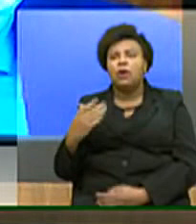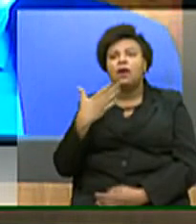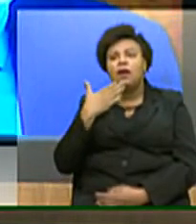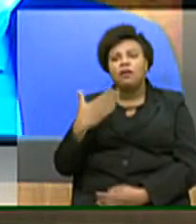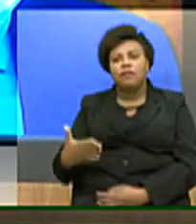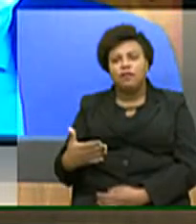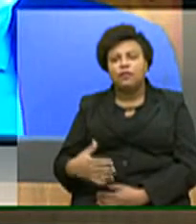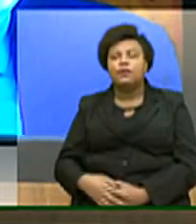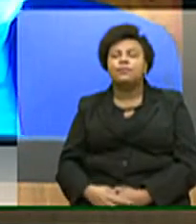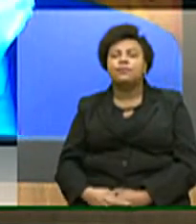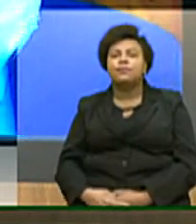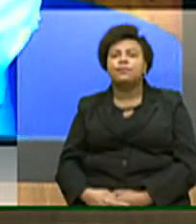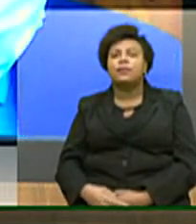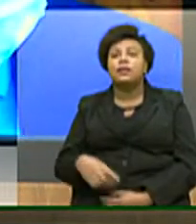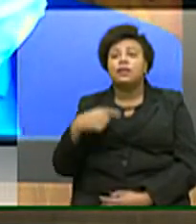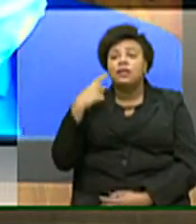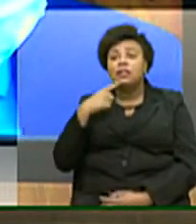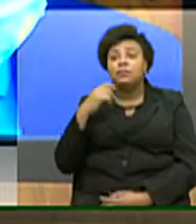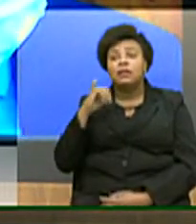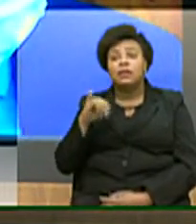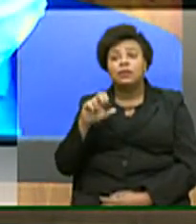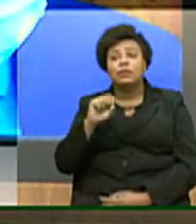Favorável, Frederico. Deputado Surcox.